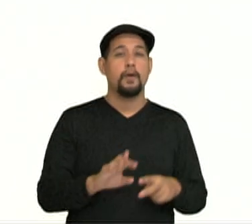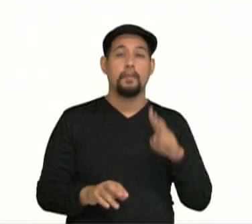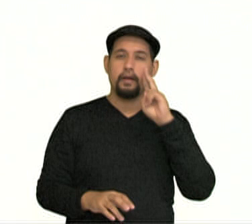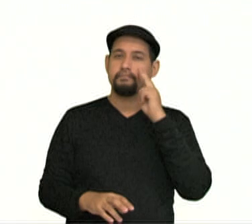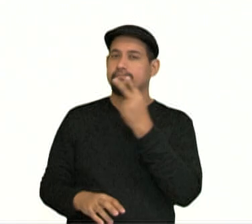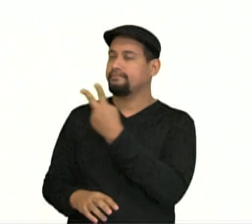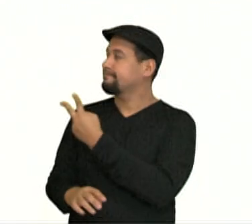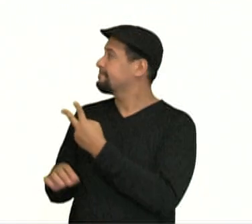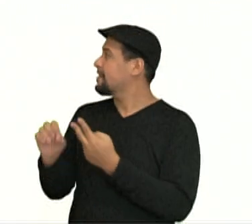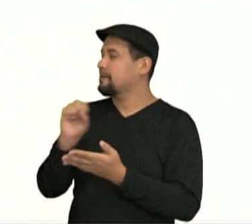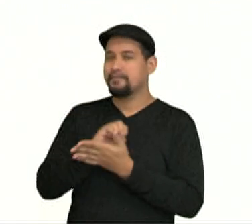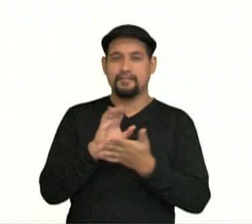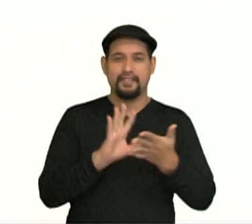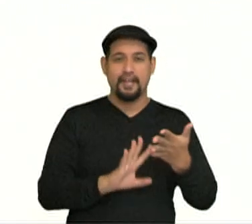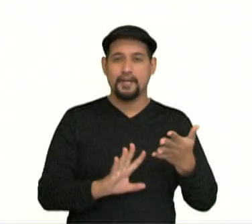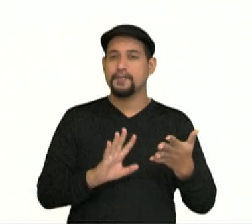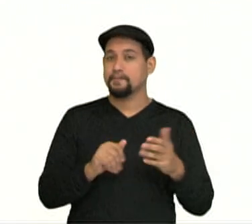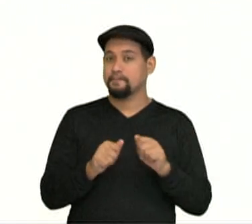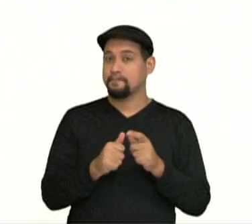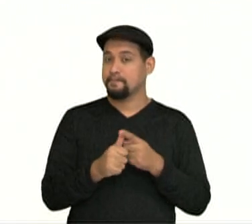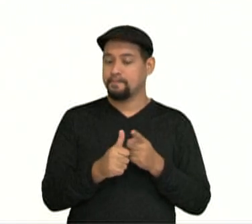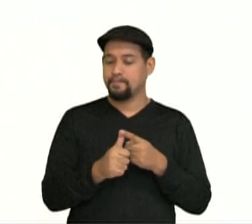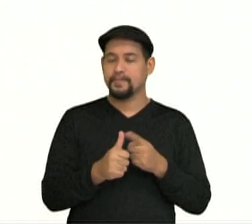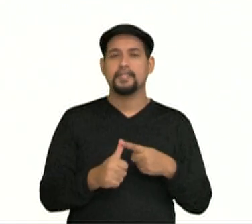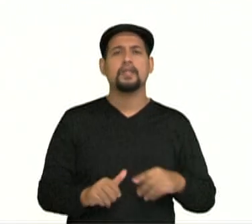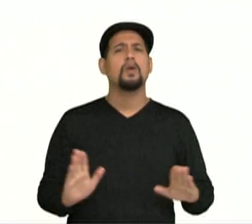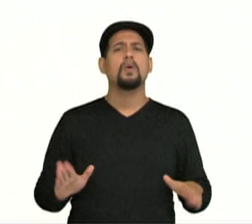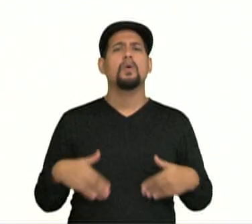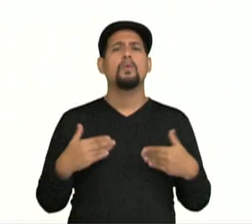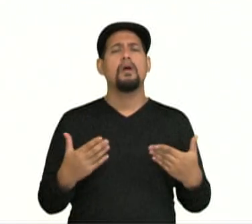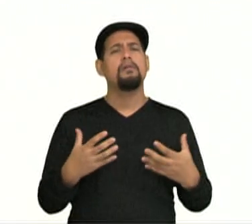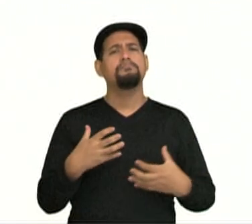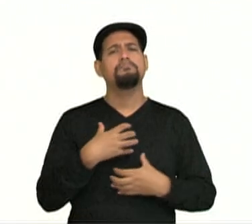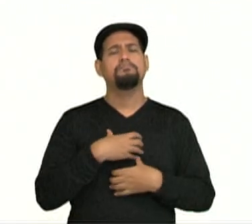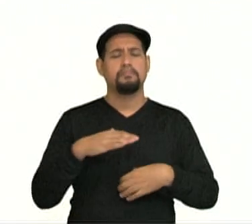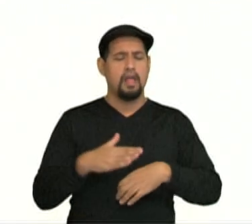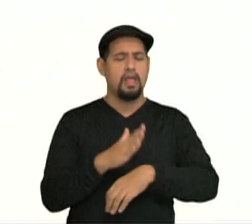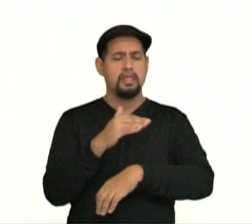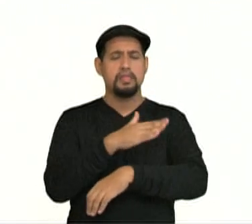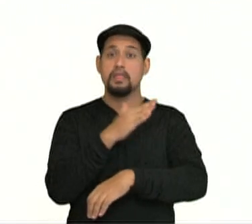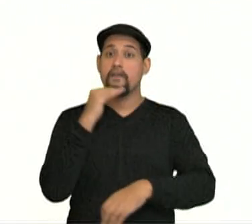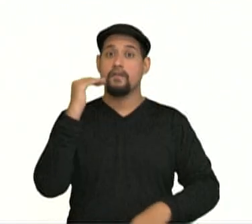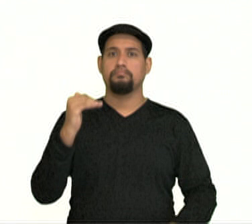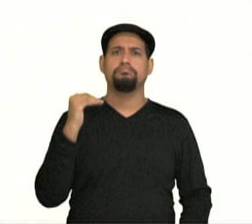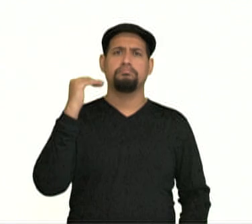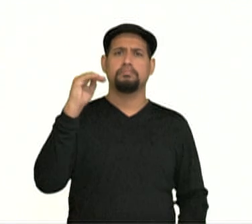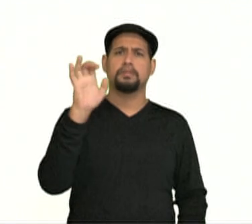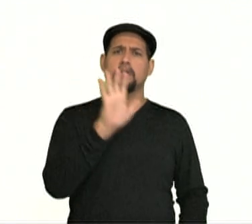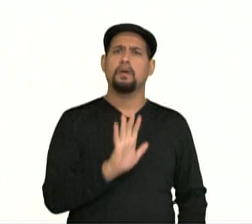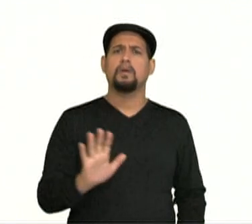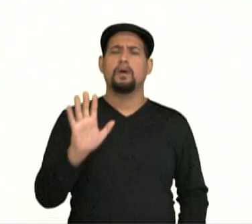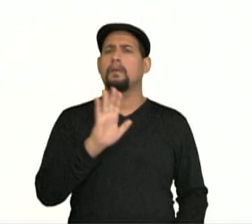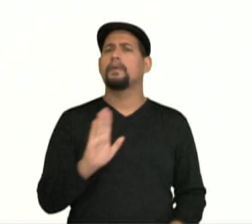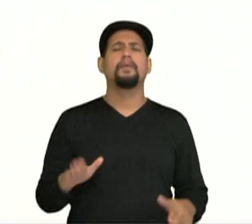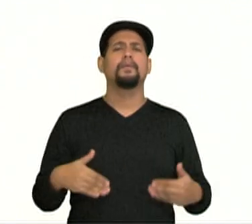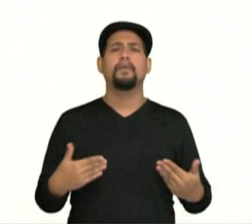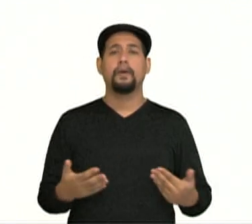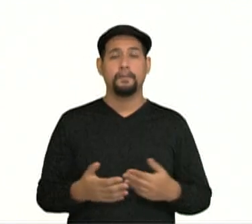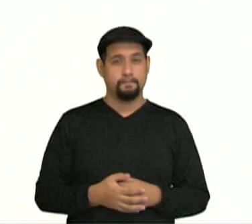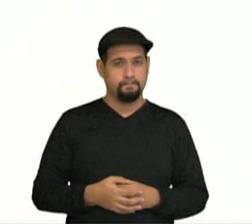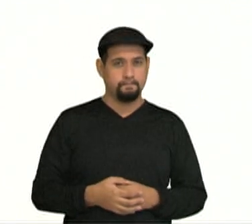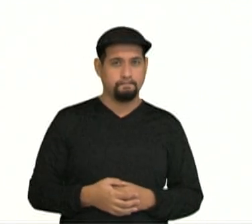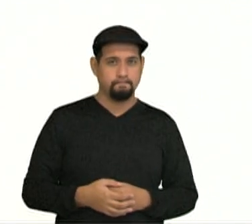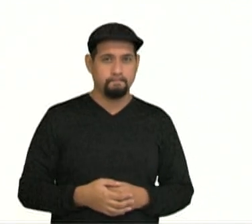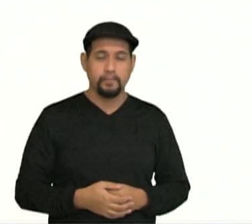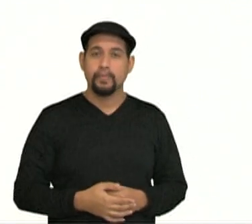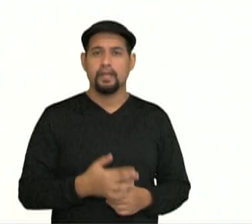primeira atividade aí na tela aparecendo para você, ó. Quais as formas de relevo predominantes no continente europeu? Elas se parecem com